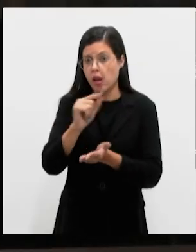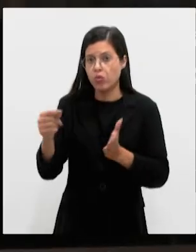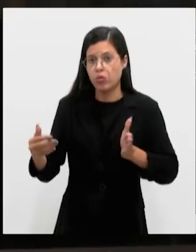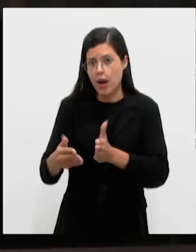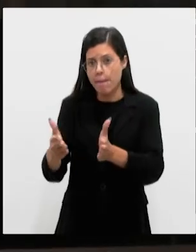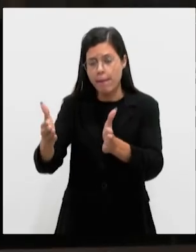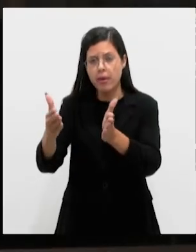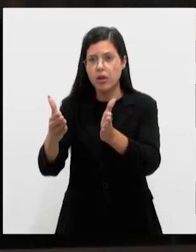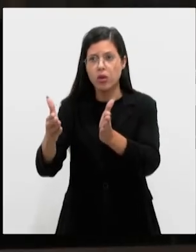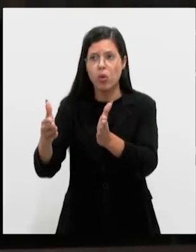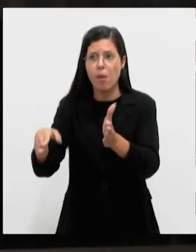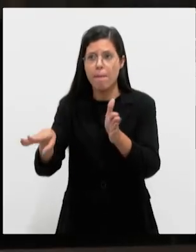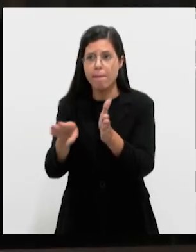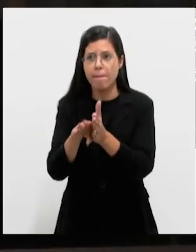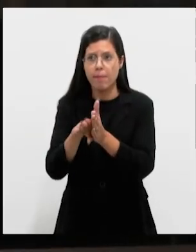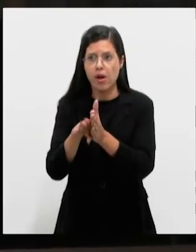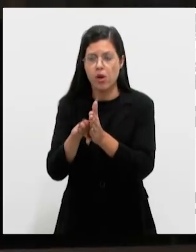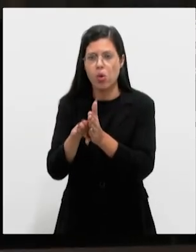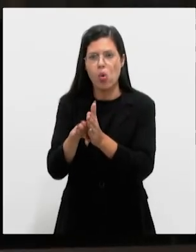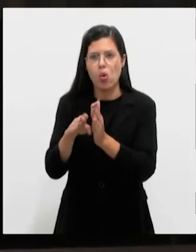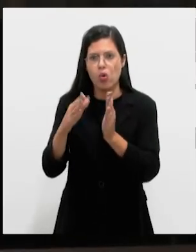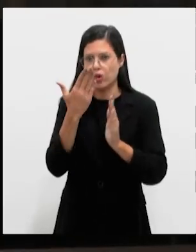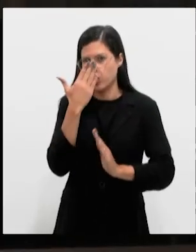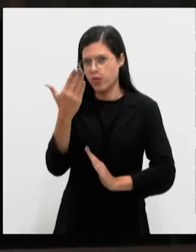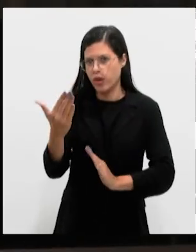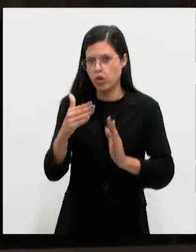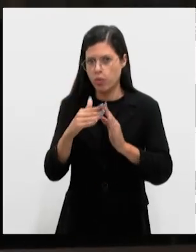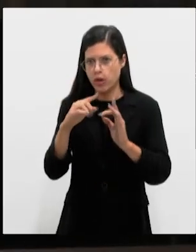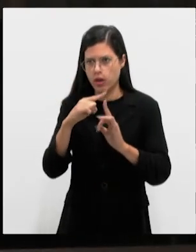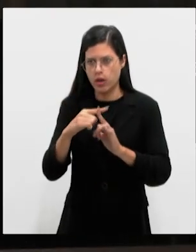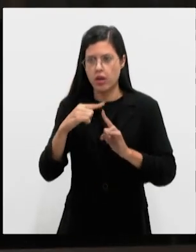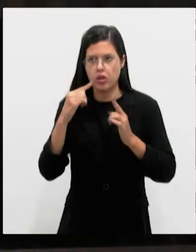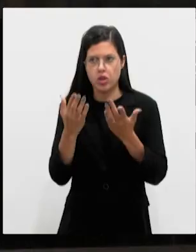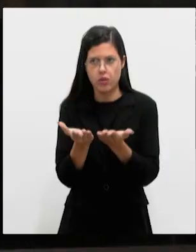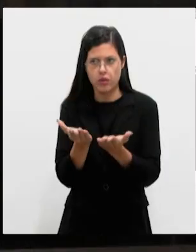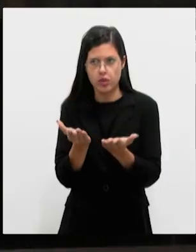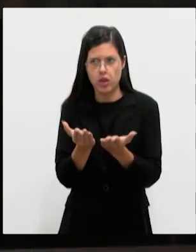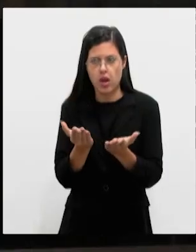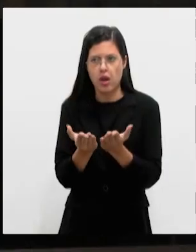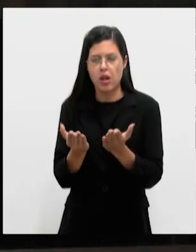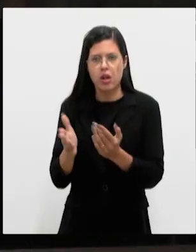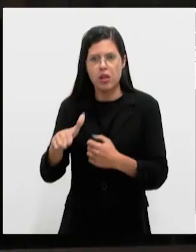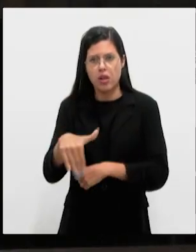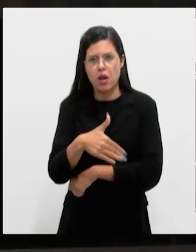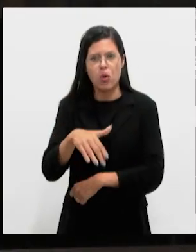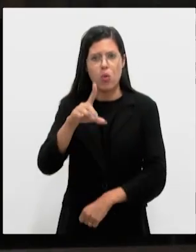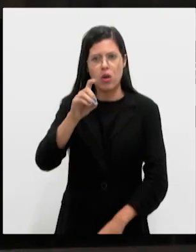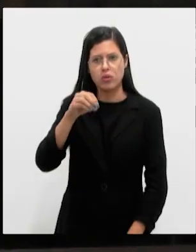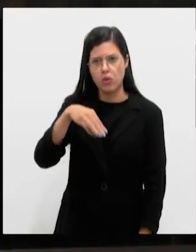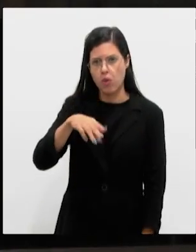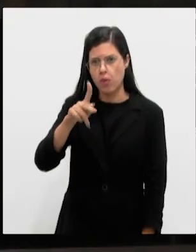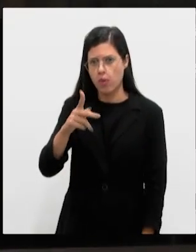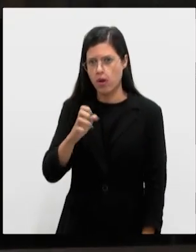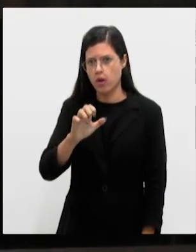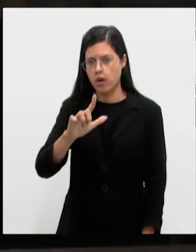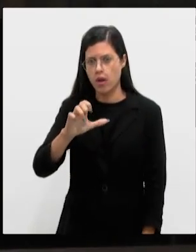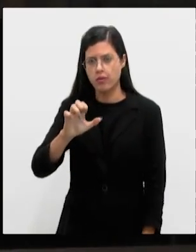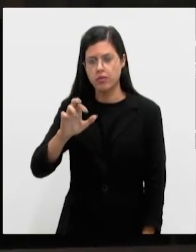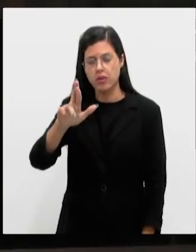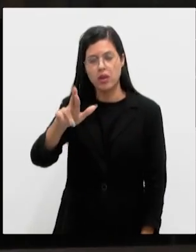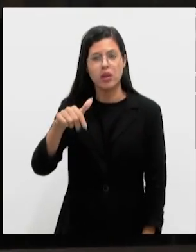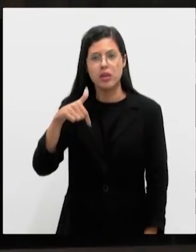uma catedral evangélica na Dom Helder Câmara, antiga suburbana, e botou ela para